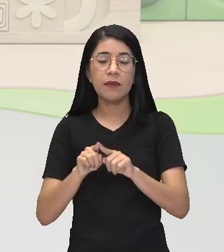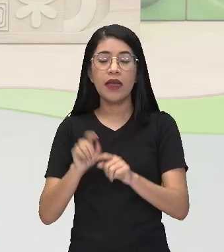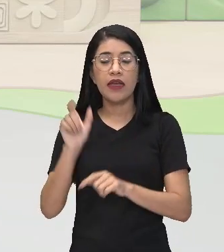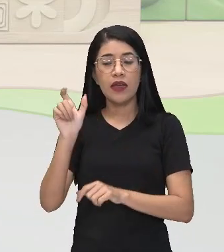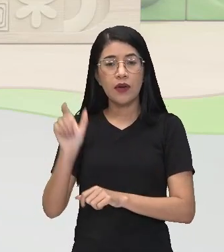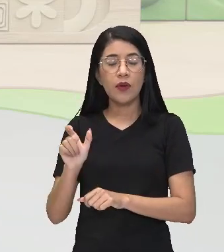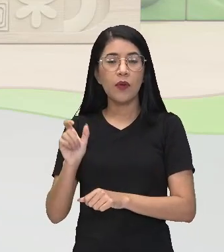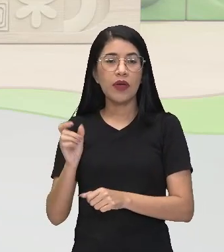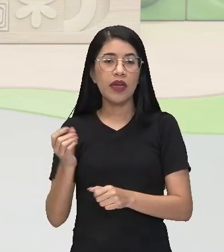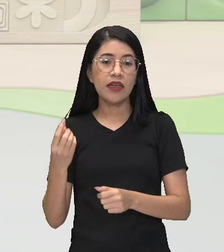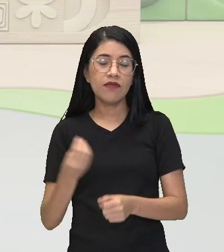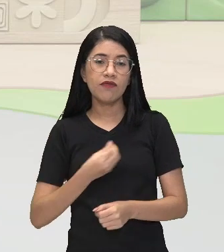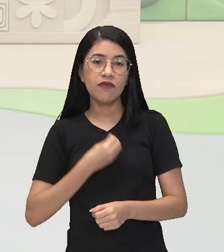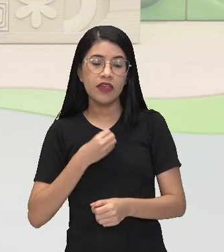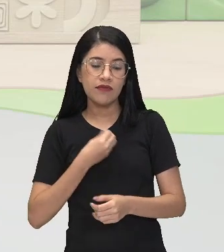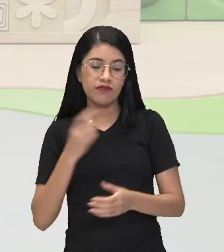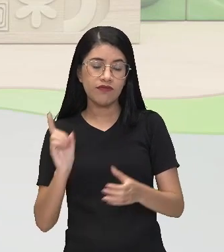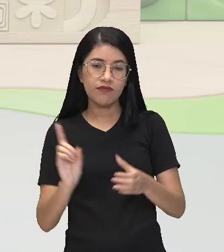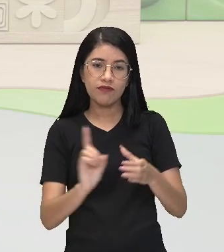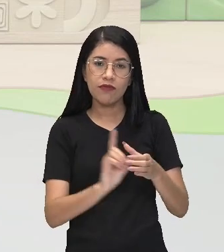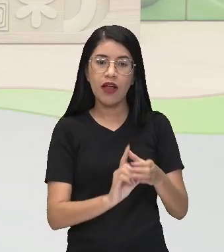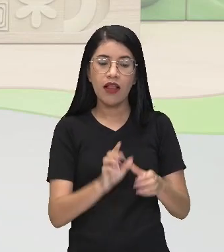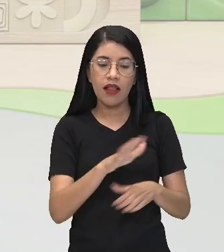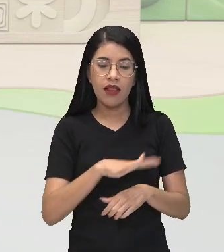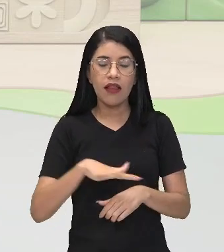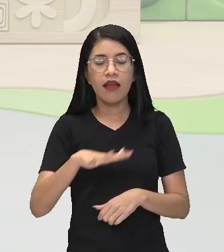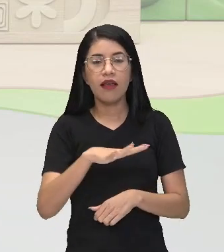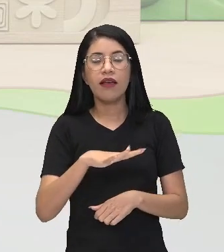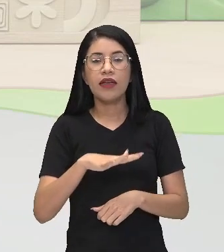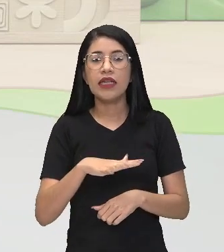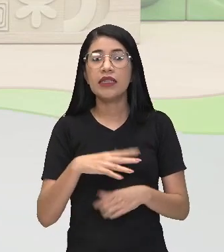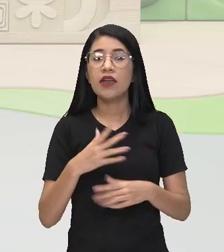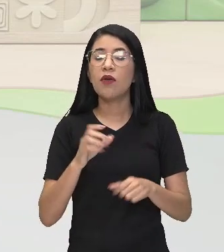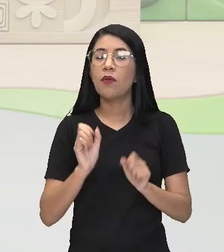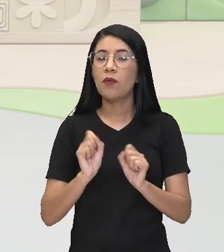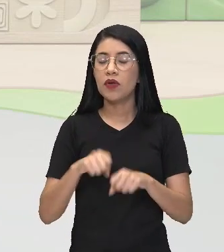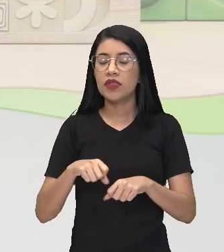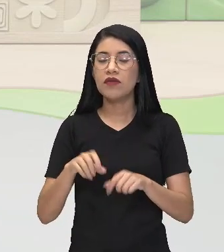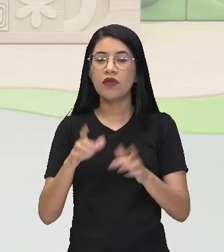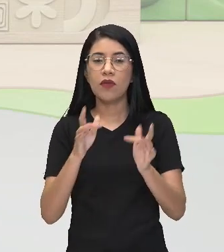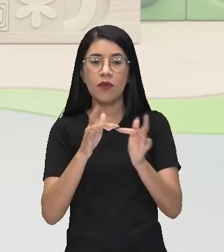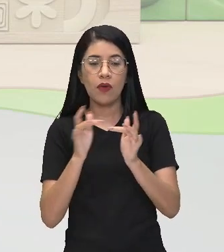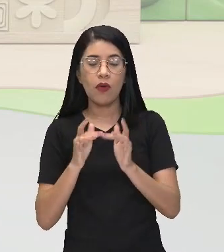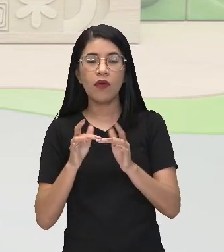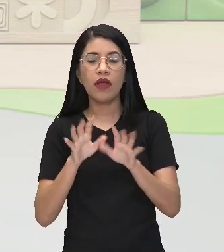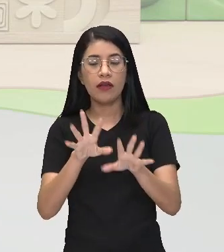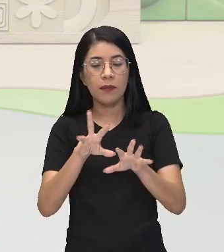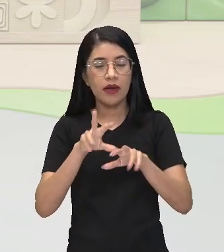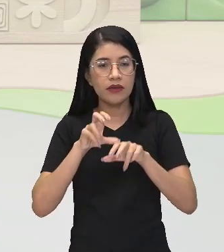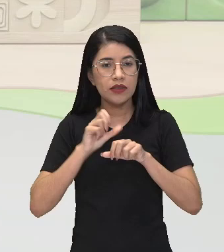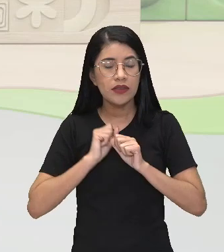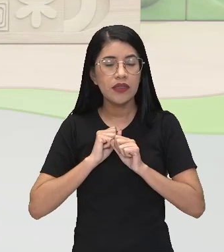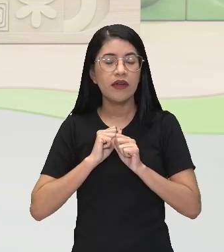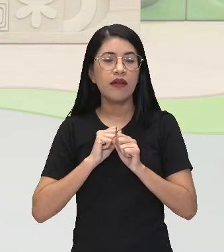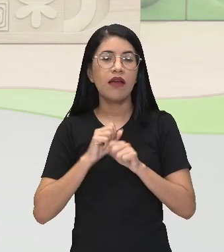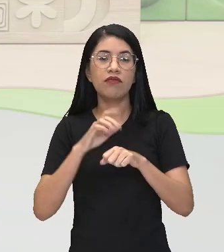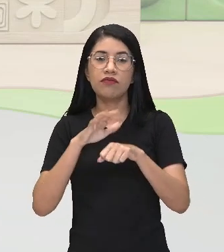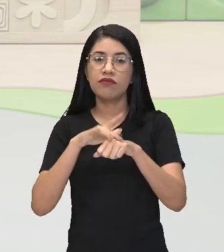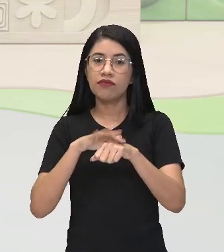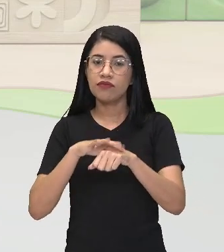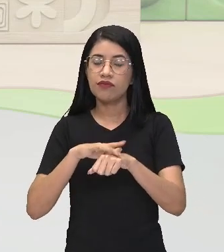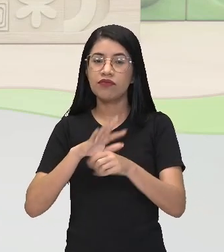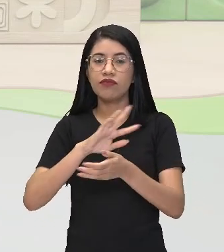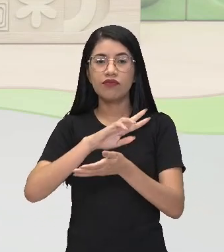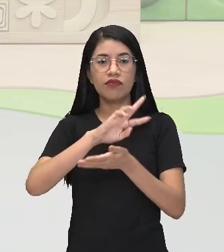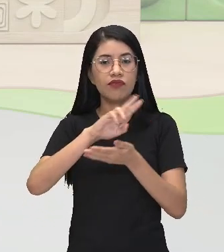meio. Então, o homem pode ter contato com estes micro-organismos que podem